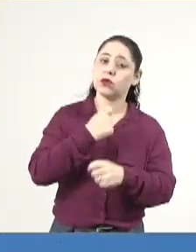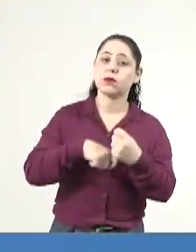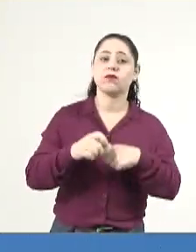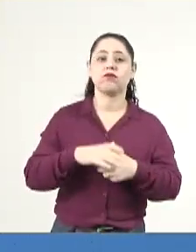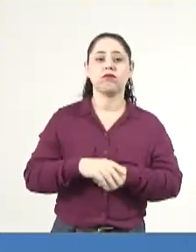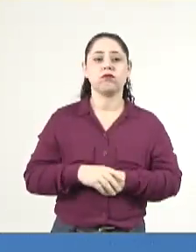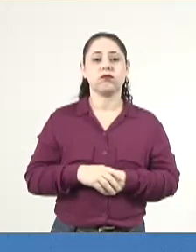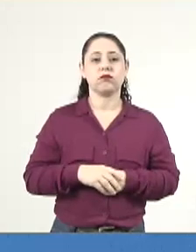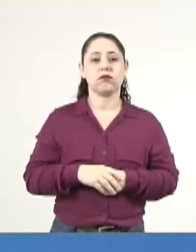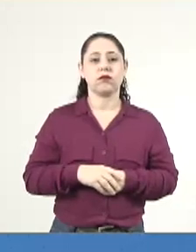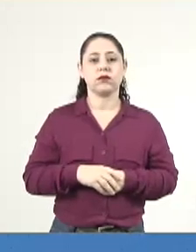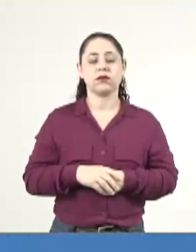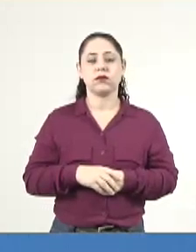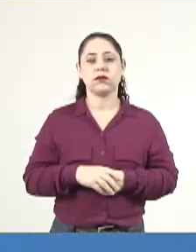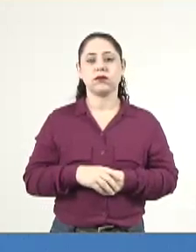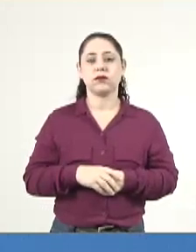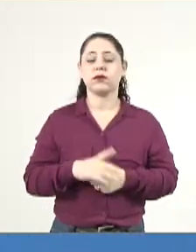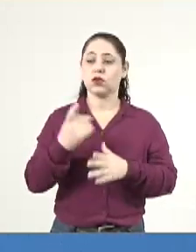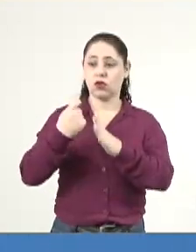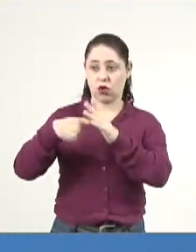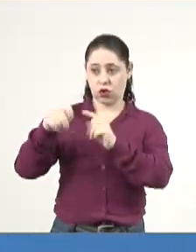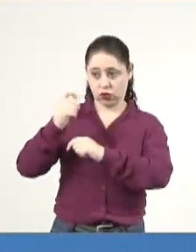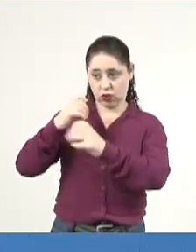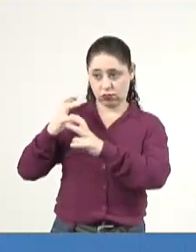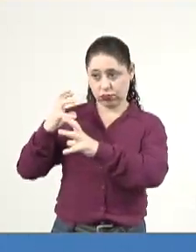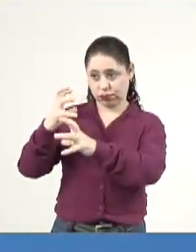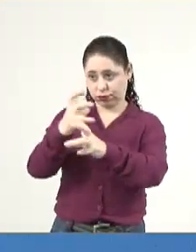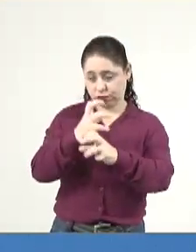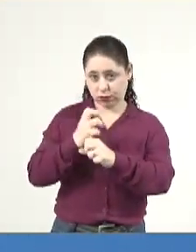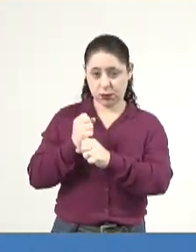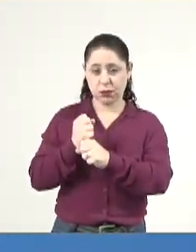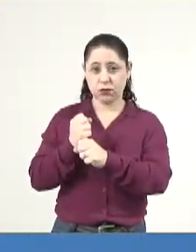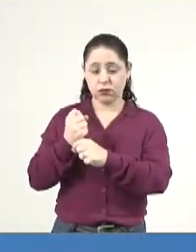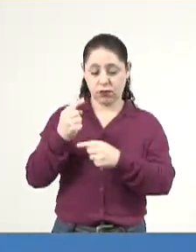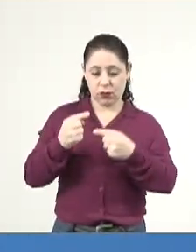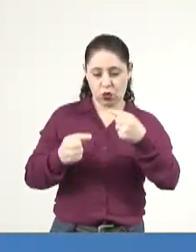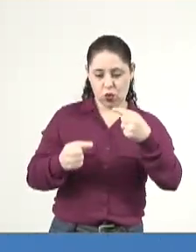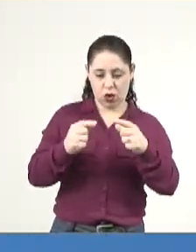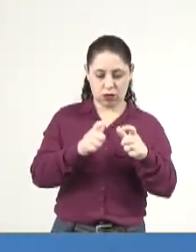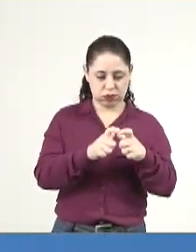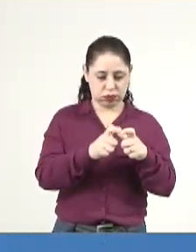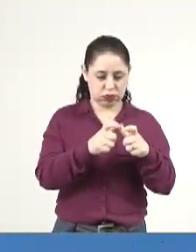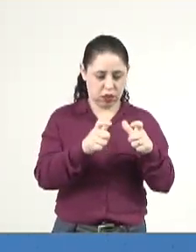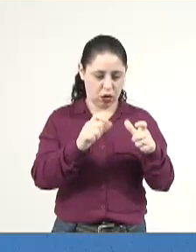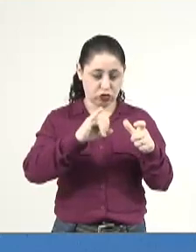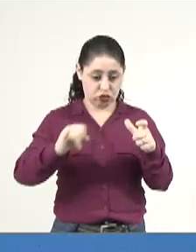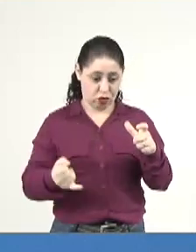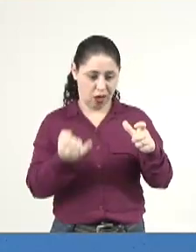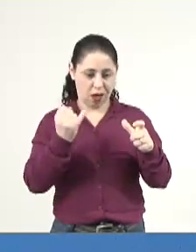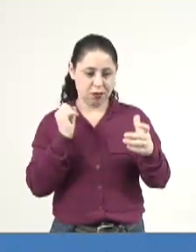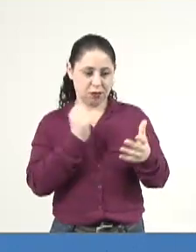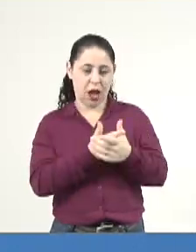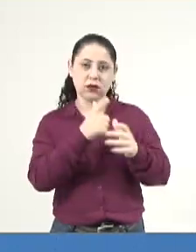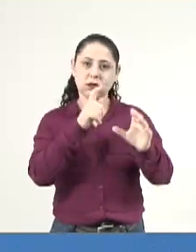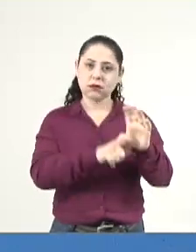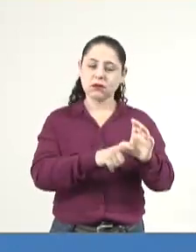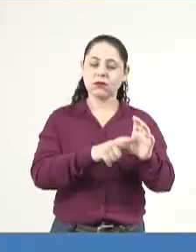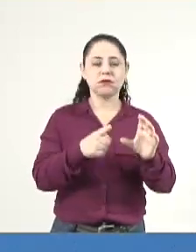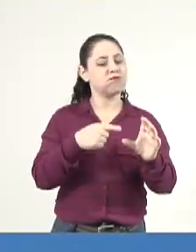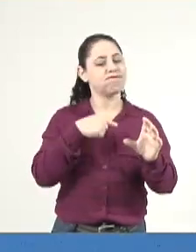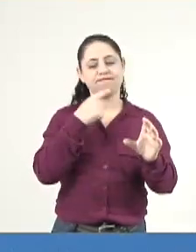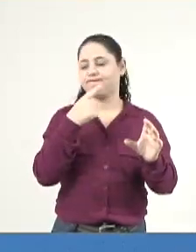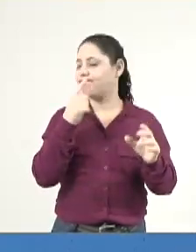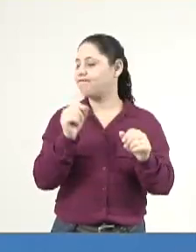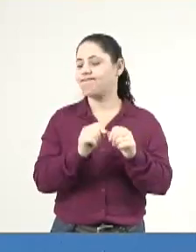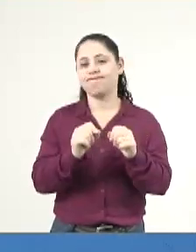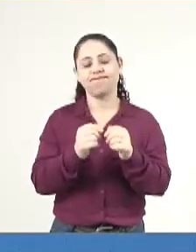de recursos suficientes para se contrapor ao crescimento dos juros. Ocorre que isso não está sendo